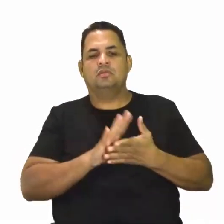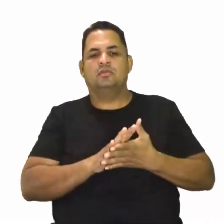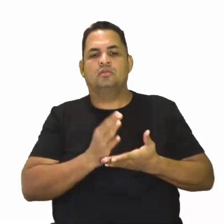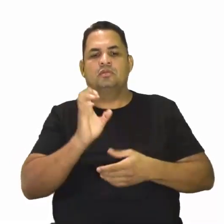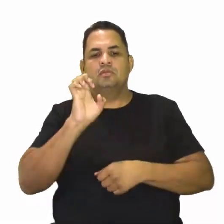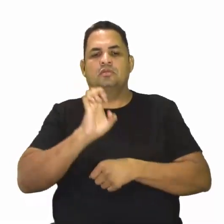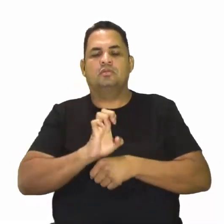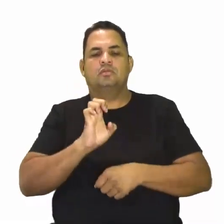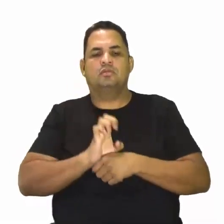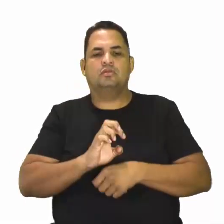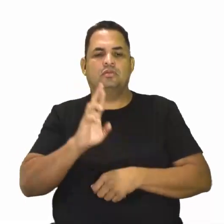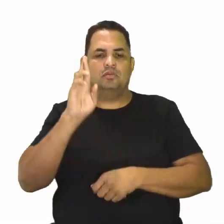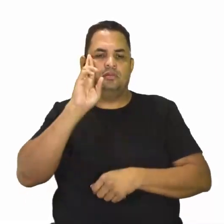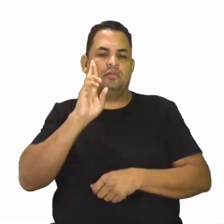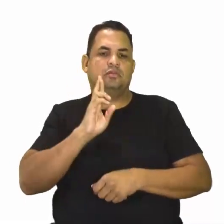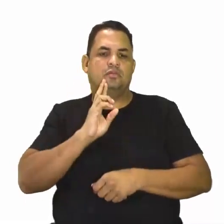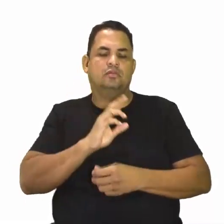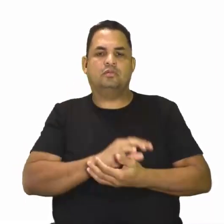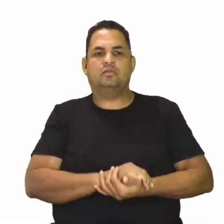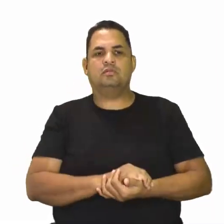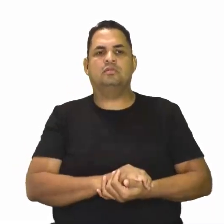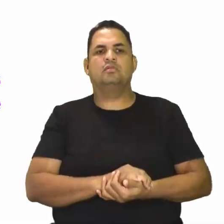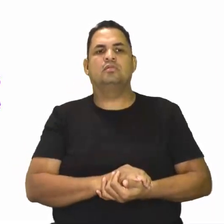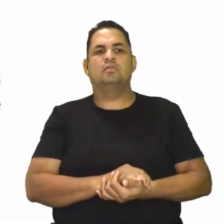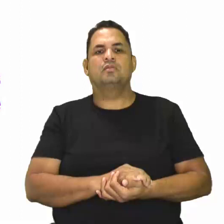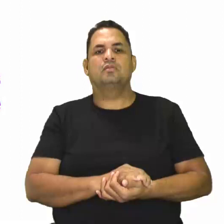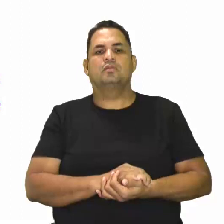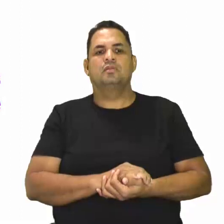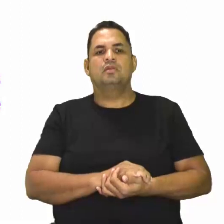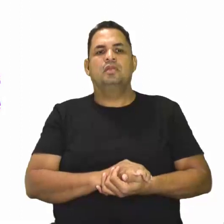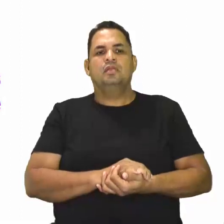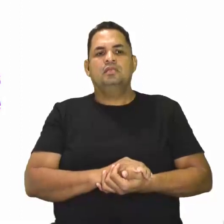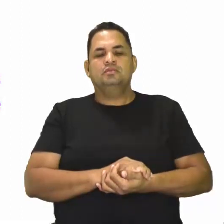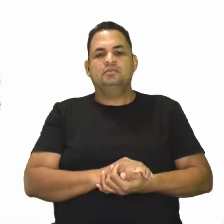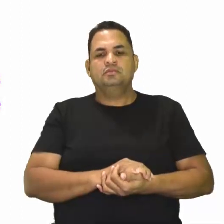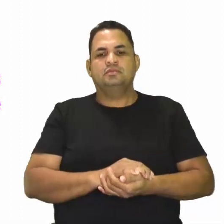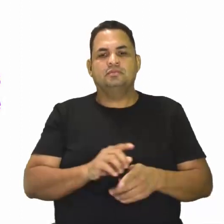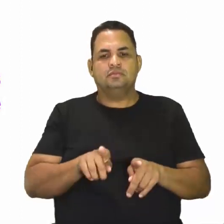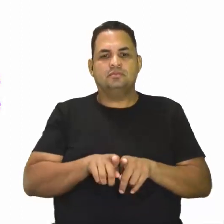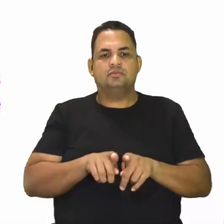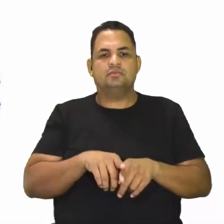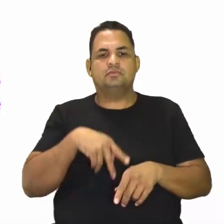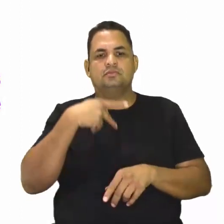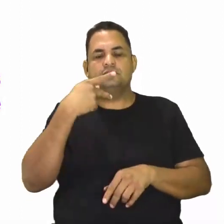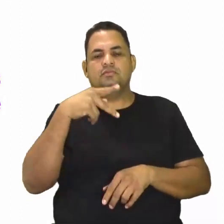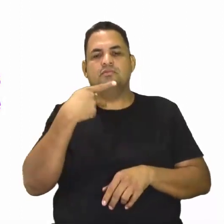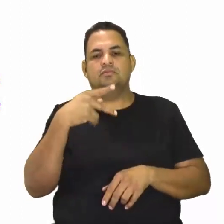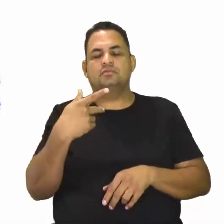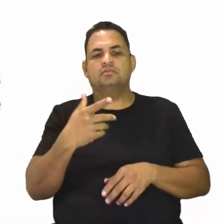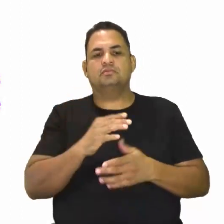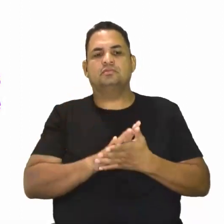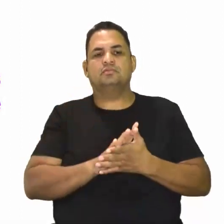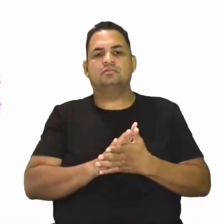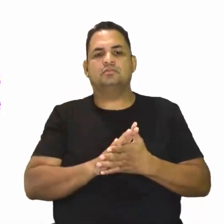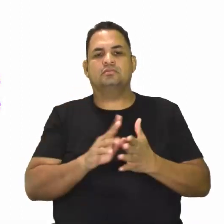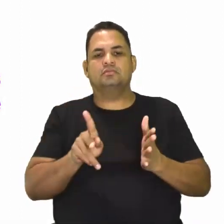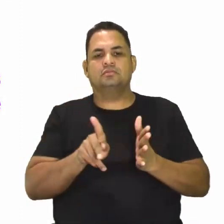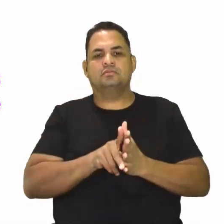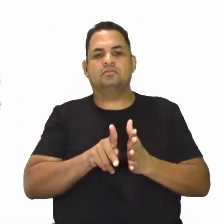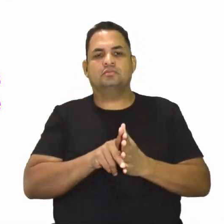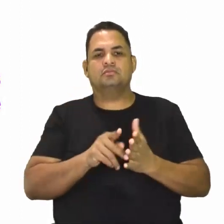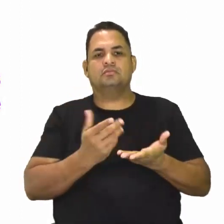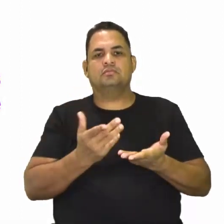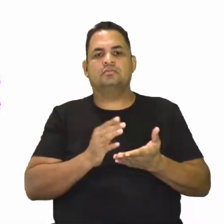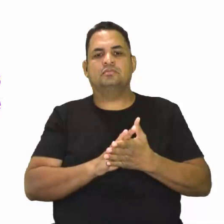estado de Rondônia. E professor, falamos também sobre o quê? Falamos aí, ó, se a propriedade